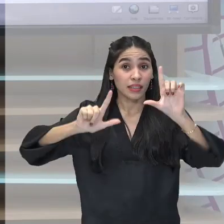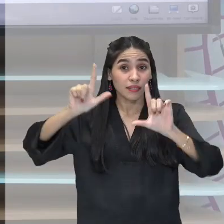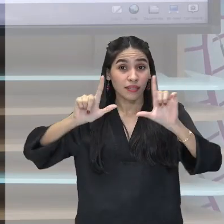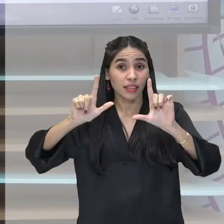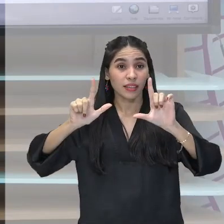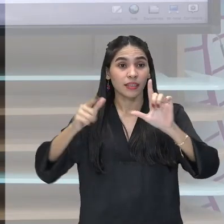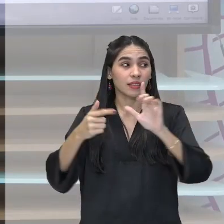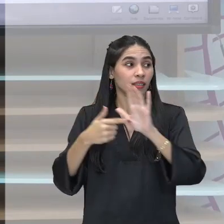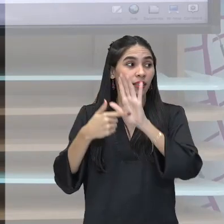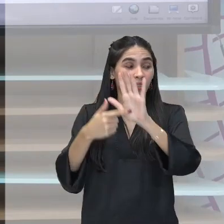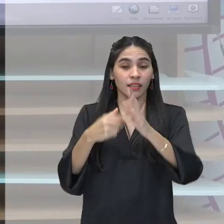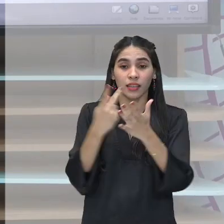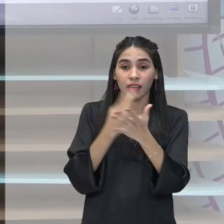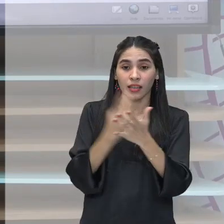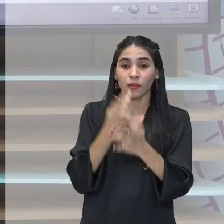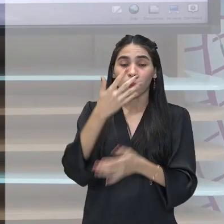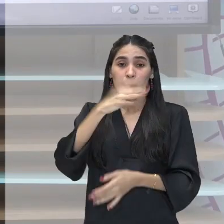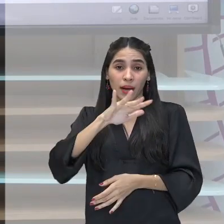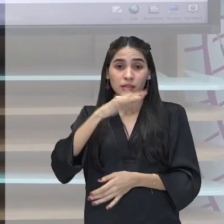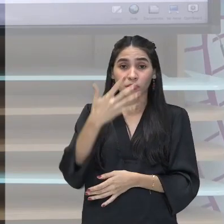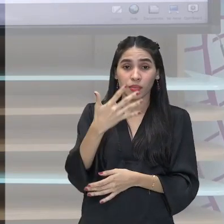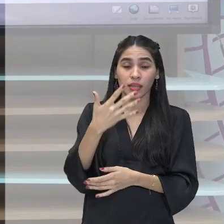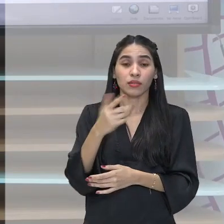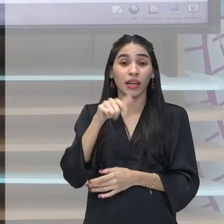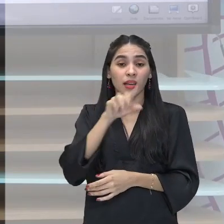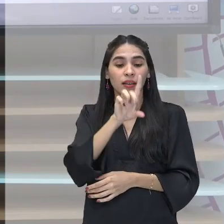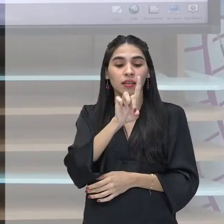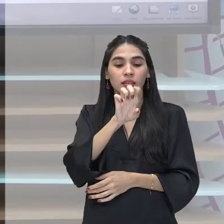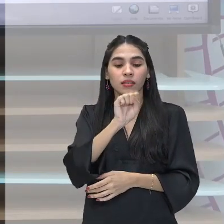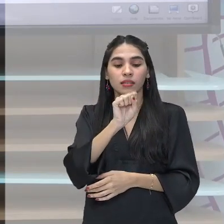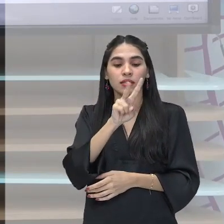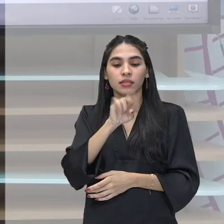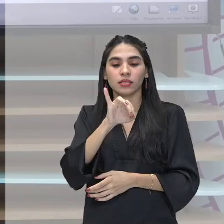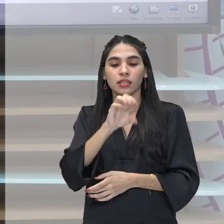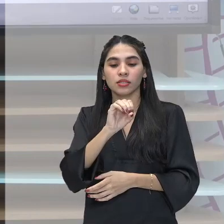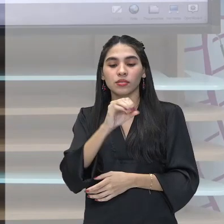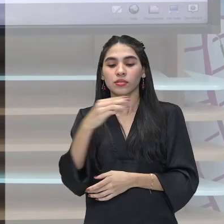é o desvio padrão, que é uma medida de